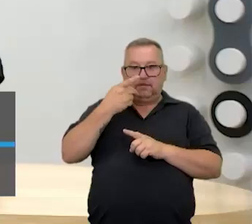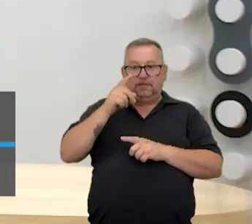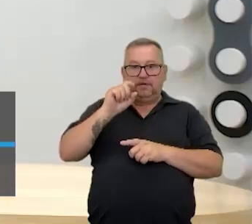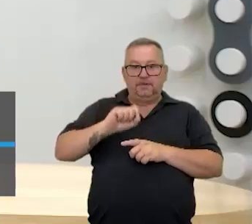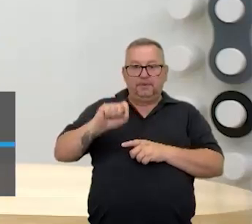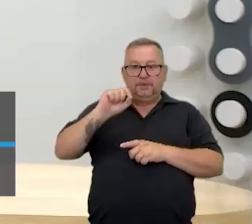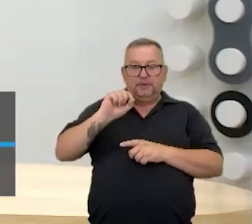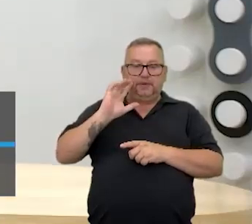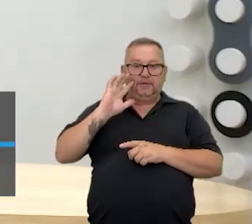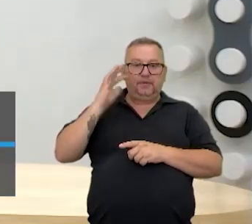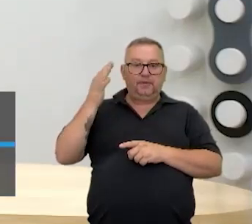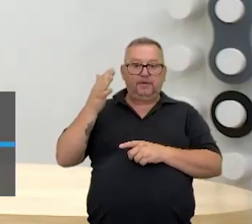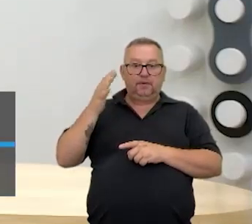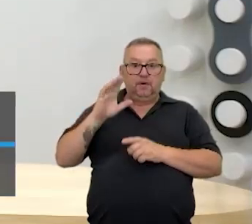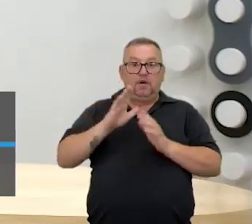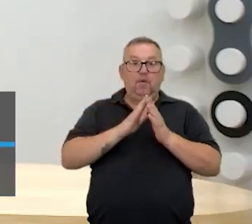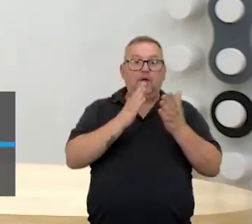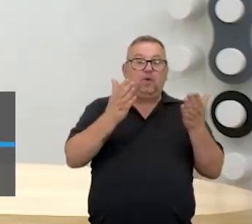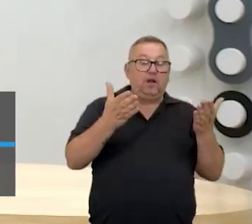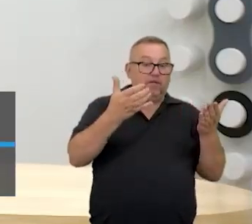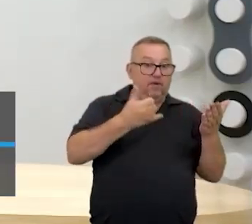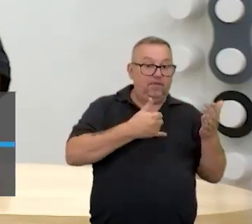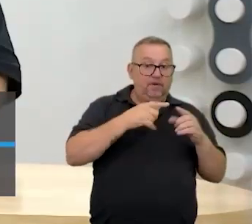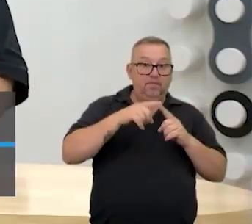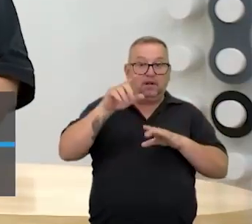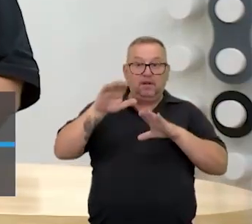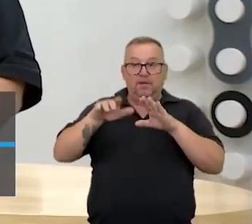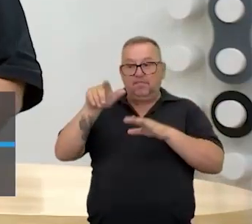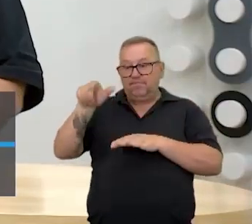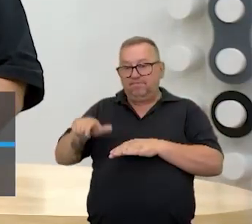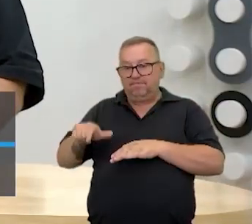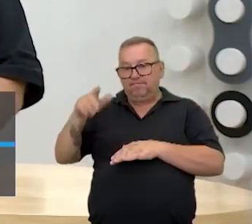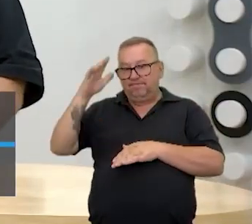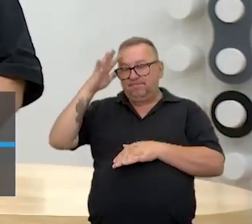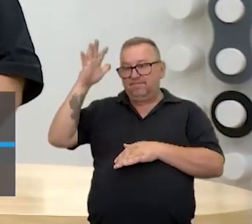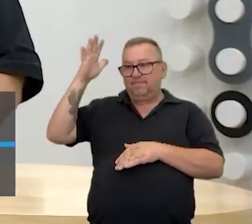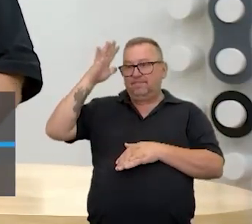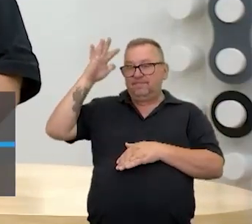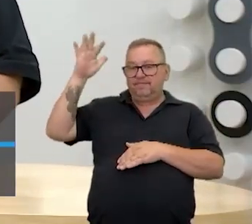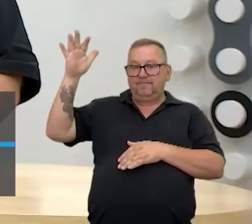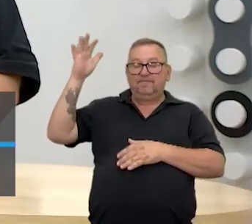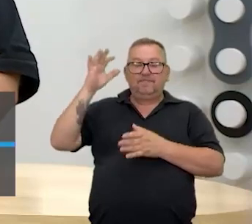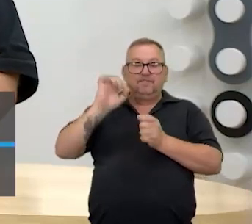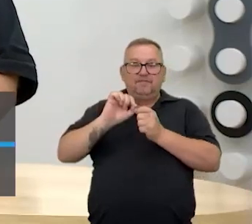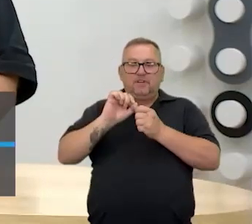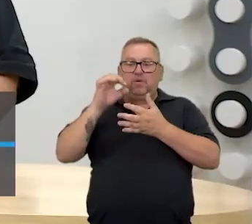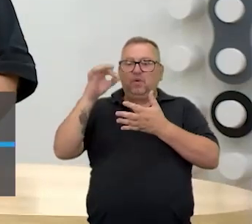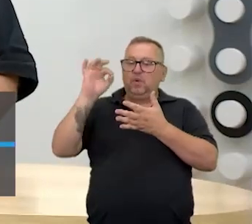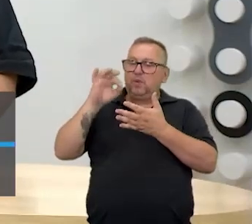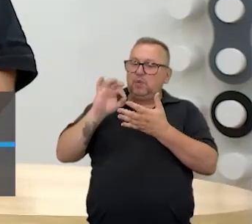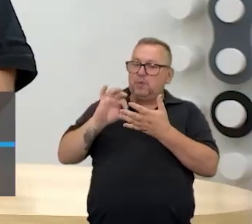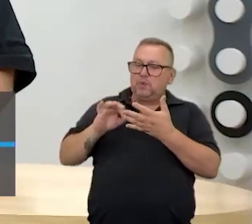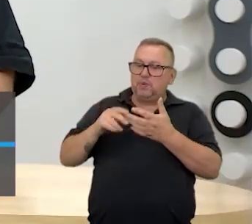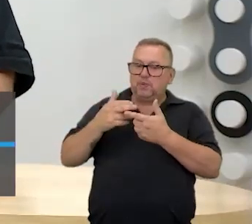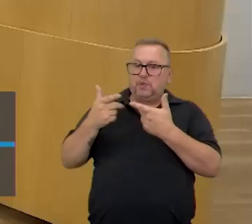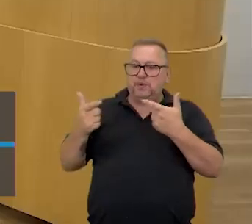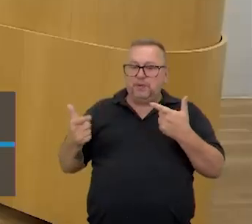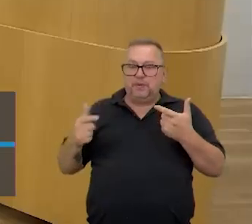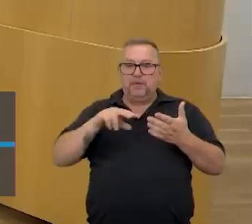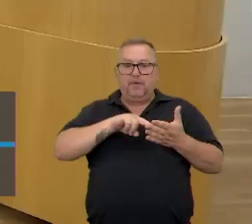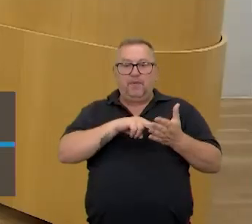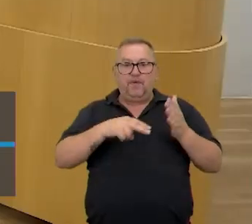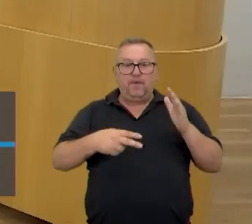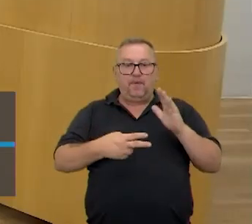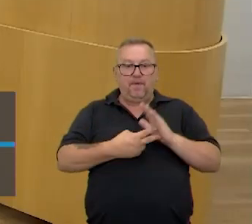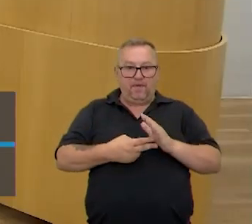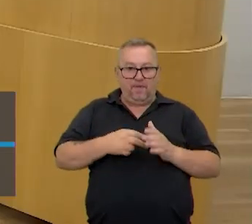que realmente aconteceu. Não que o livro não conte, mas às vezes ela faz aí uma ficção, né? Faz uma simbologia, né? Do